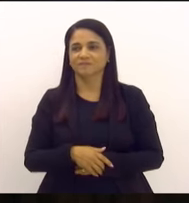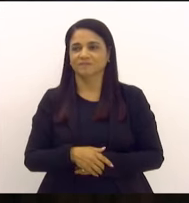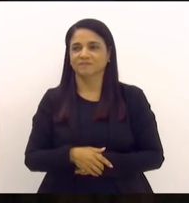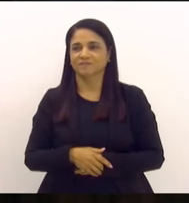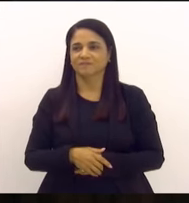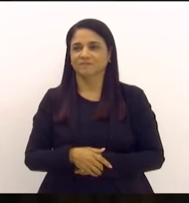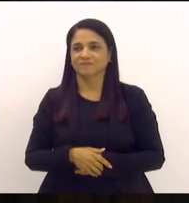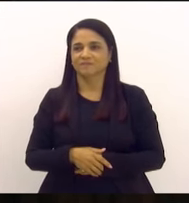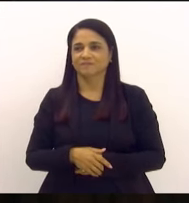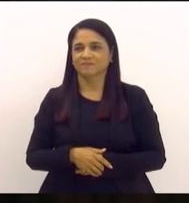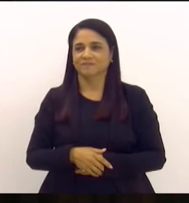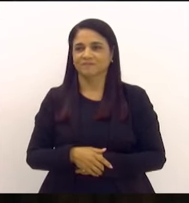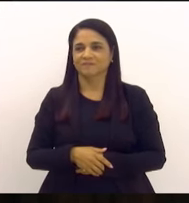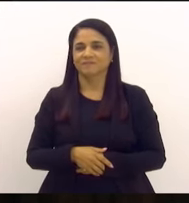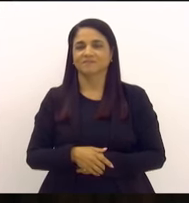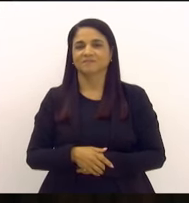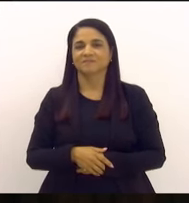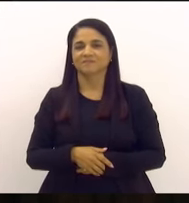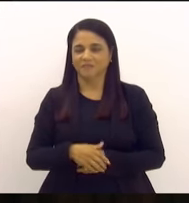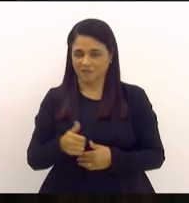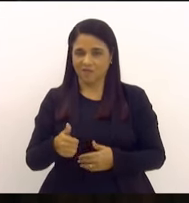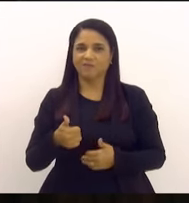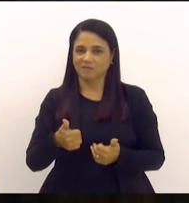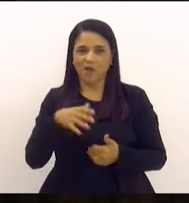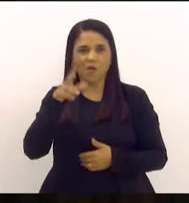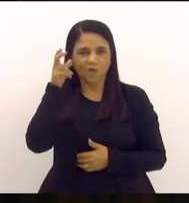Está fechado? Isso, agora está dando para ouvir.